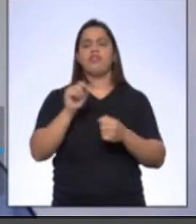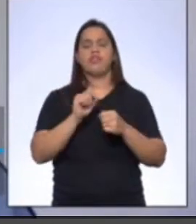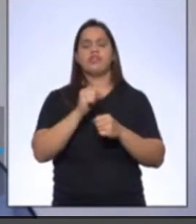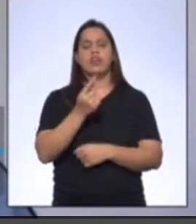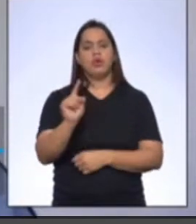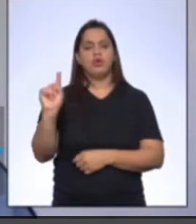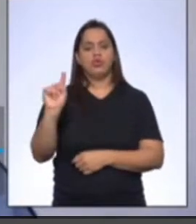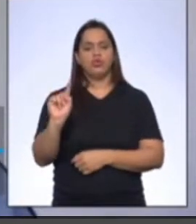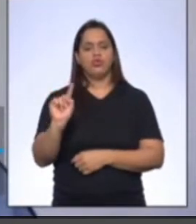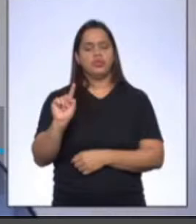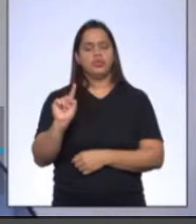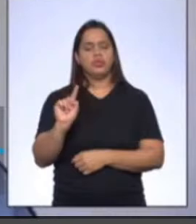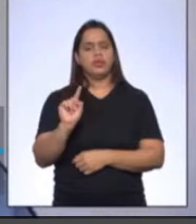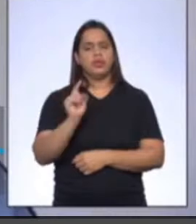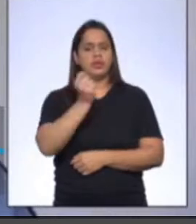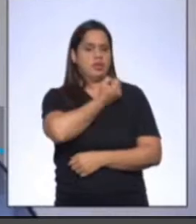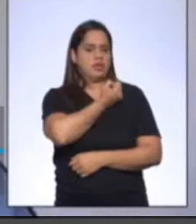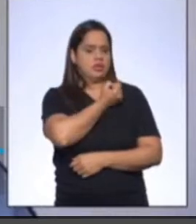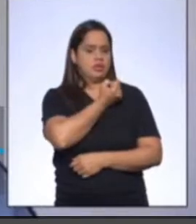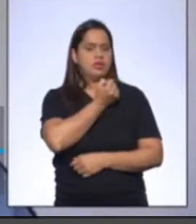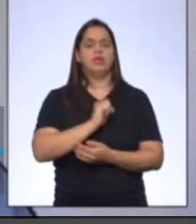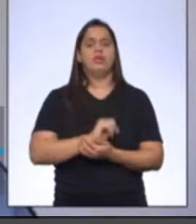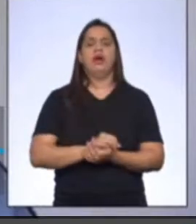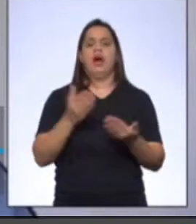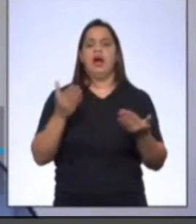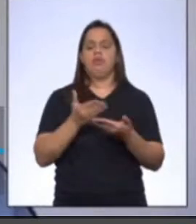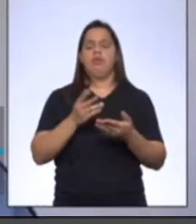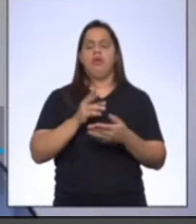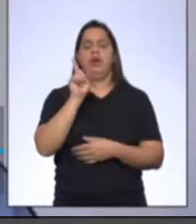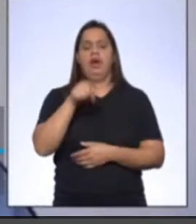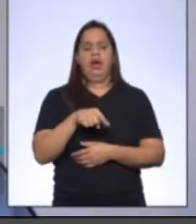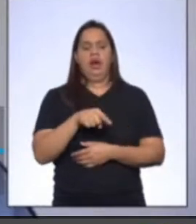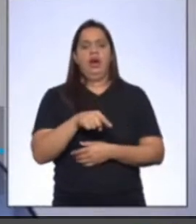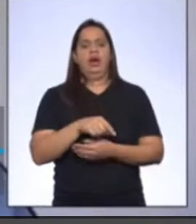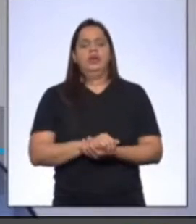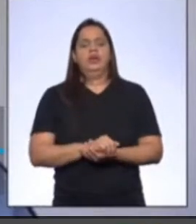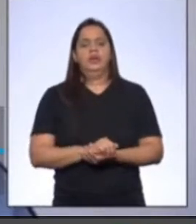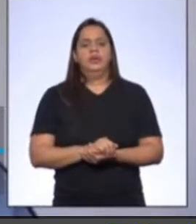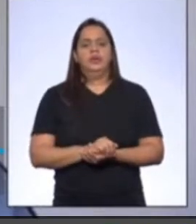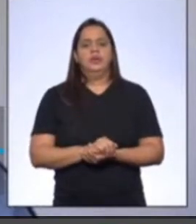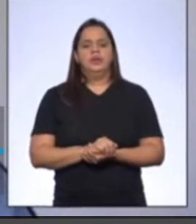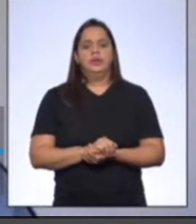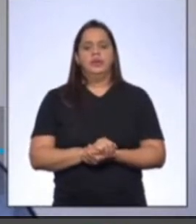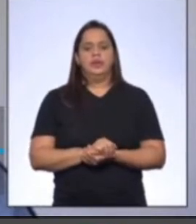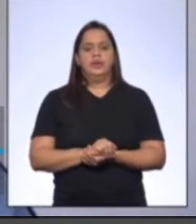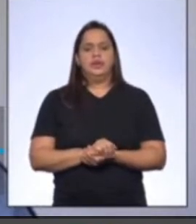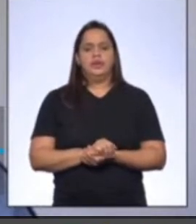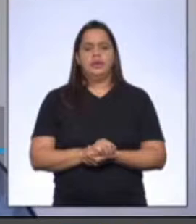questão agora. Tudo bem?